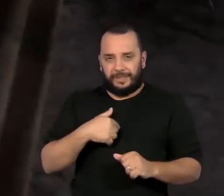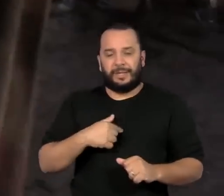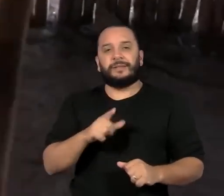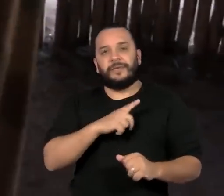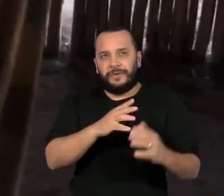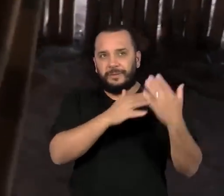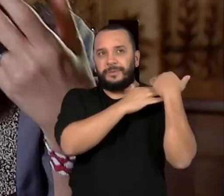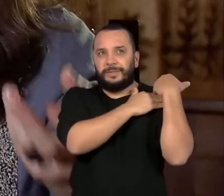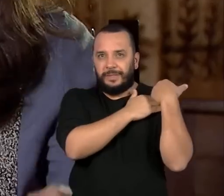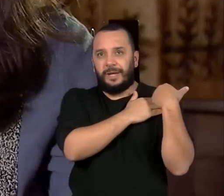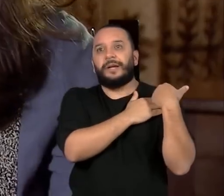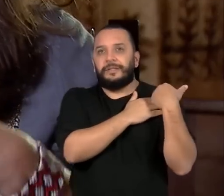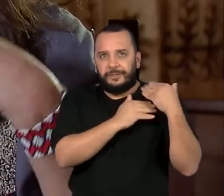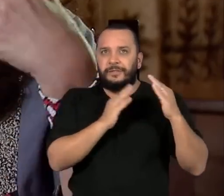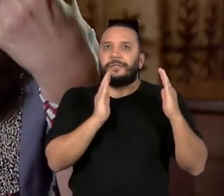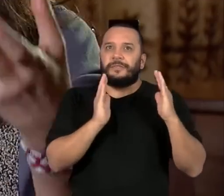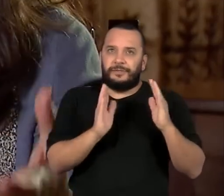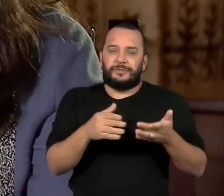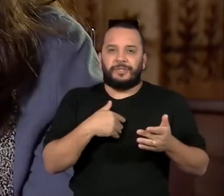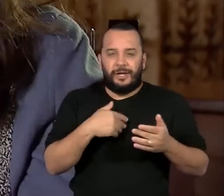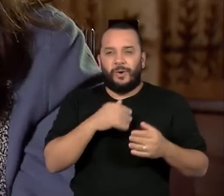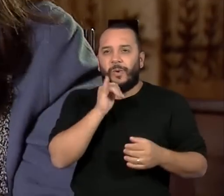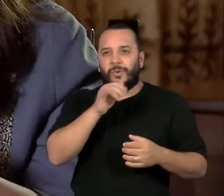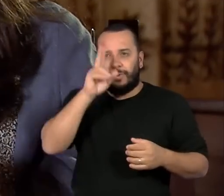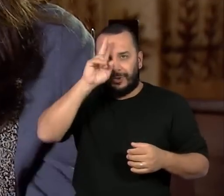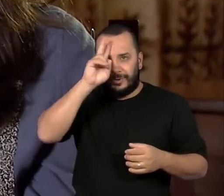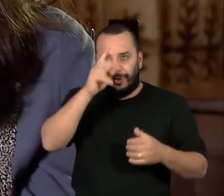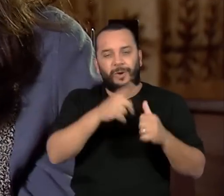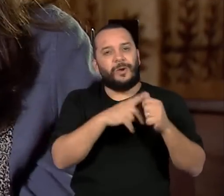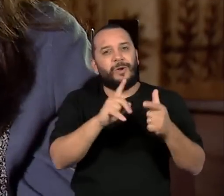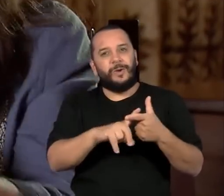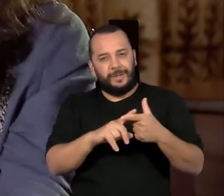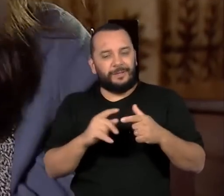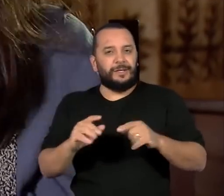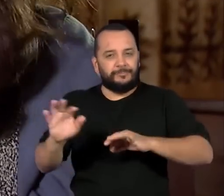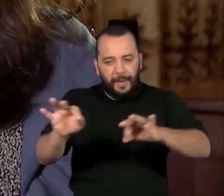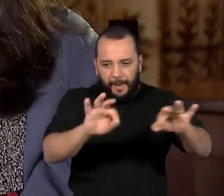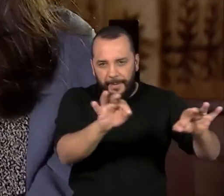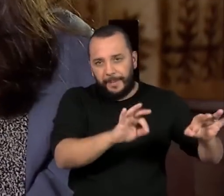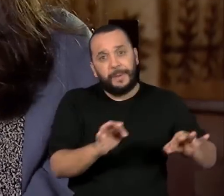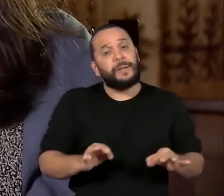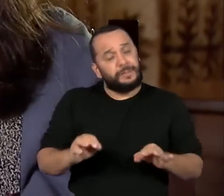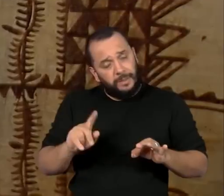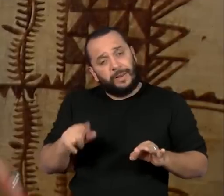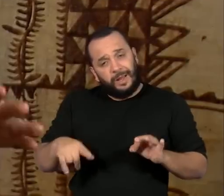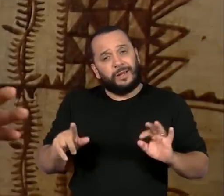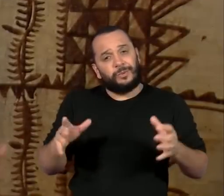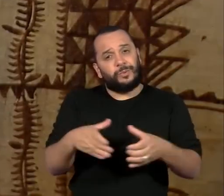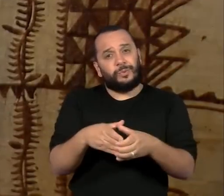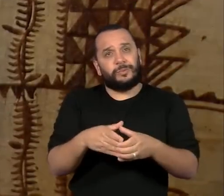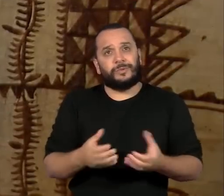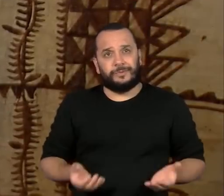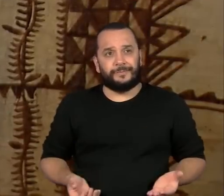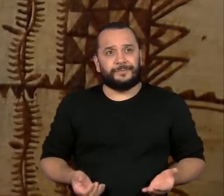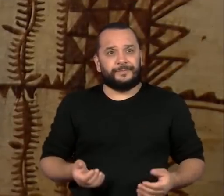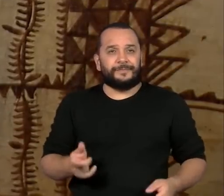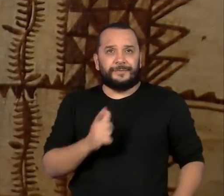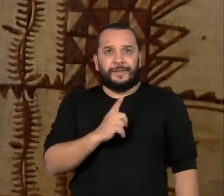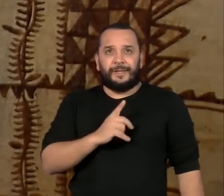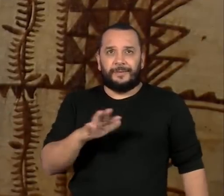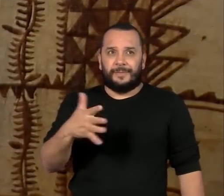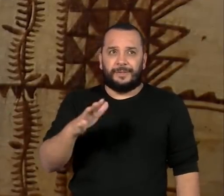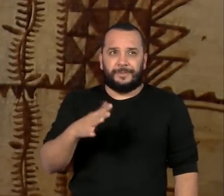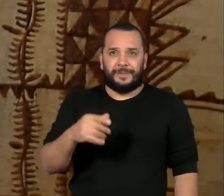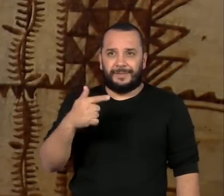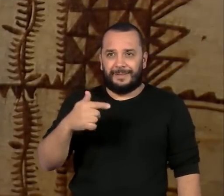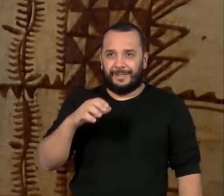papel primordial, ela que trouxe história, ela que dirigiu as cenas e tal. Então ela está no grupo, né? São cerca de